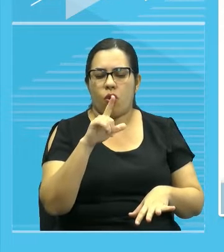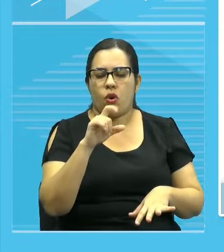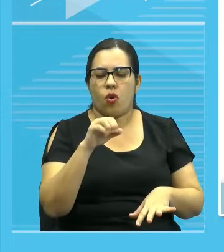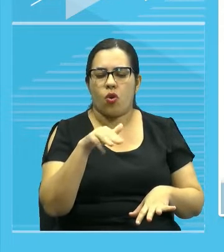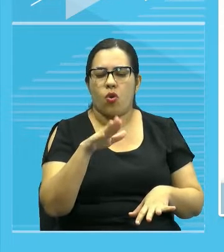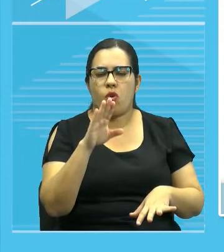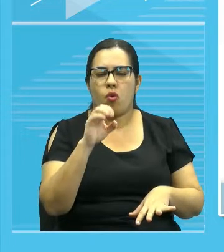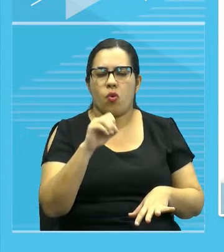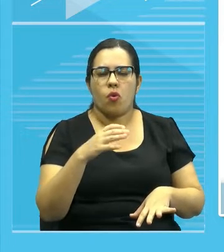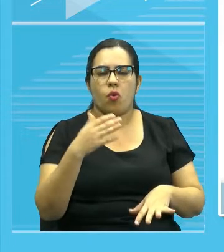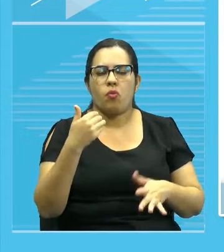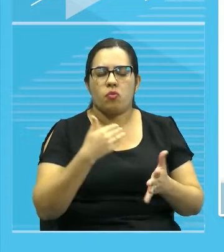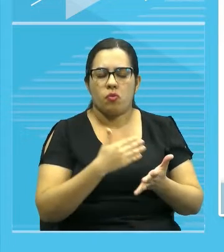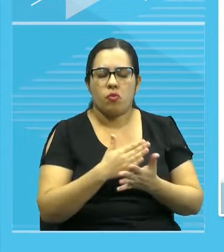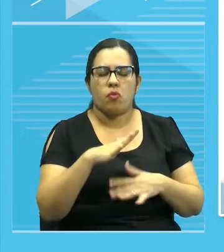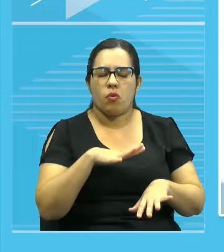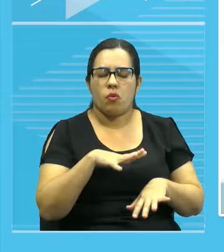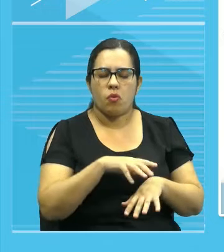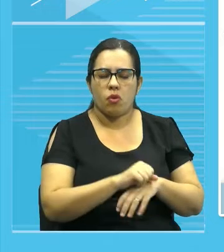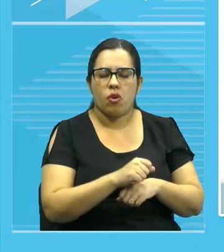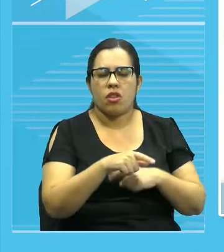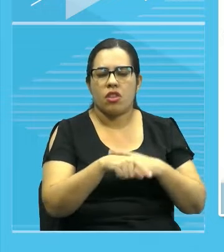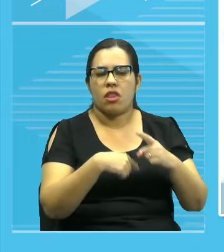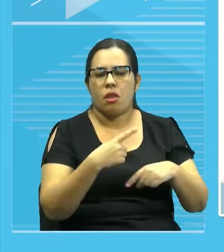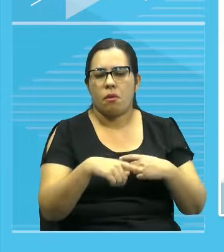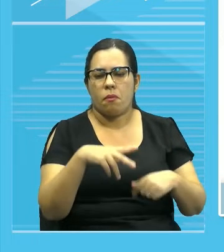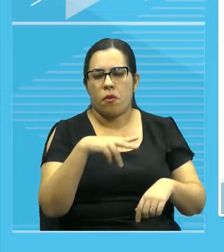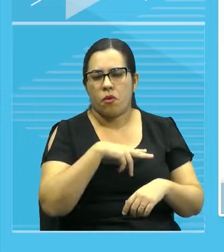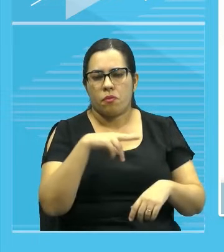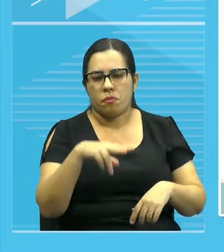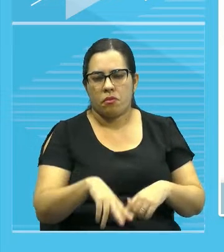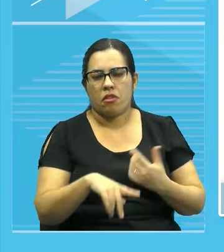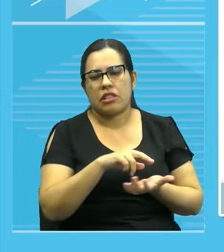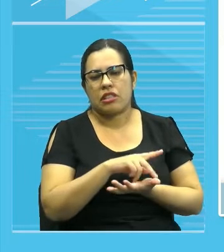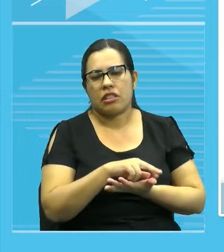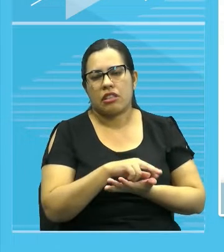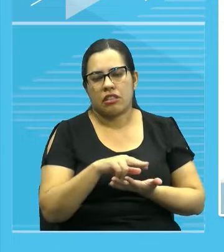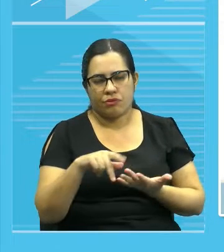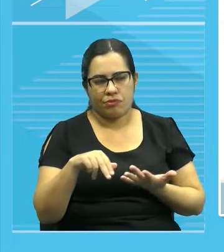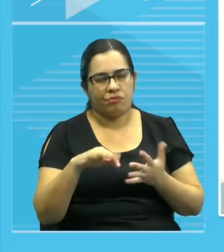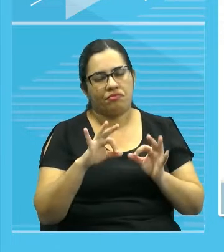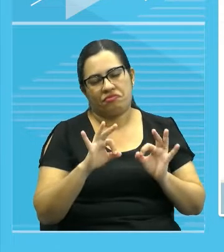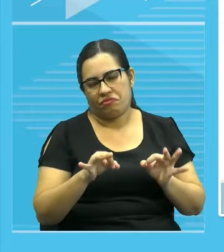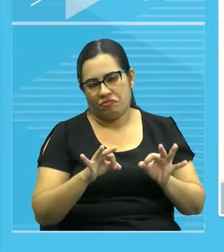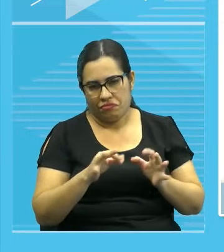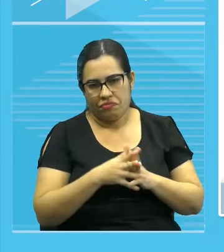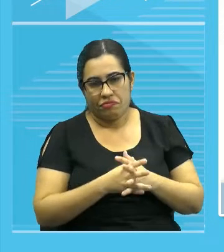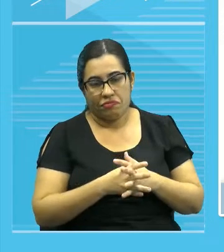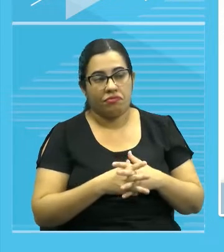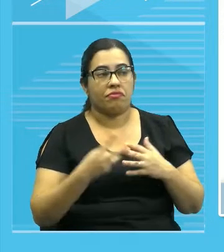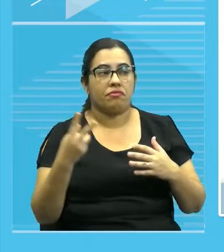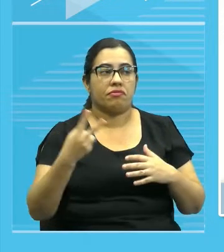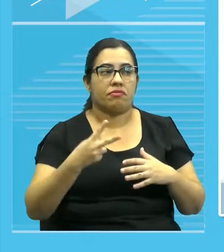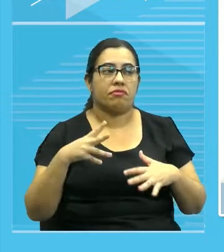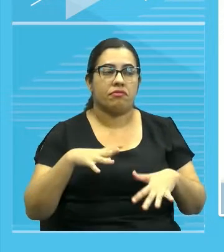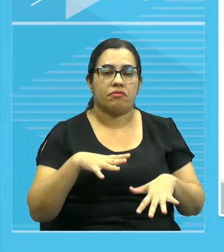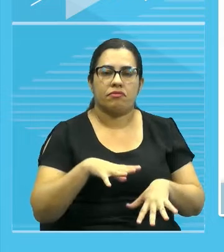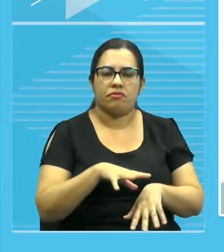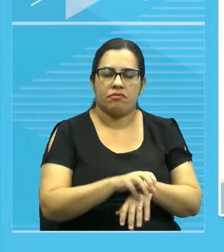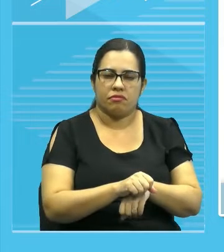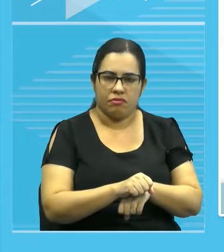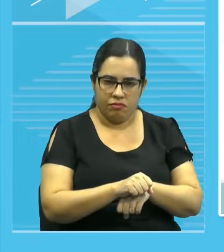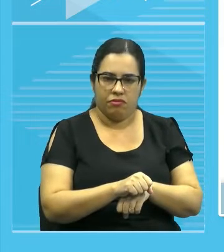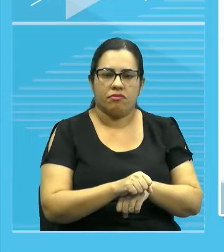de colonização Depois vieram os portugueses tá tá tá tá tá tá né Esta é a segunda conquista